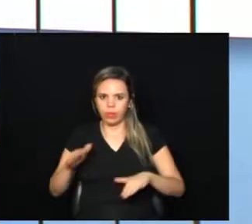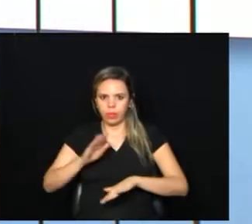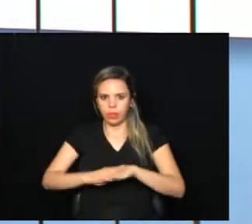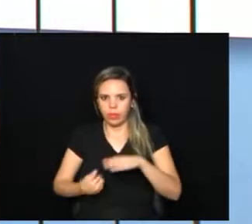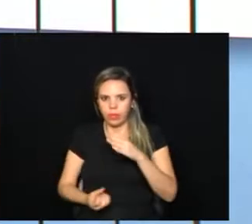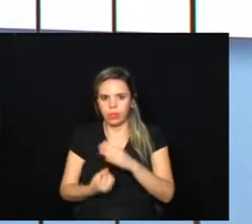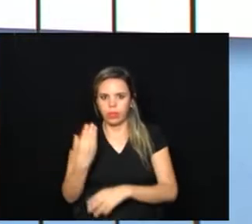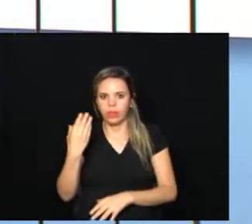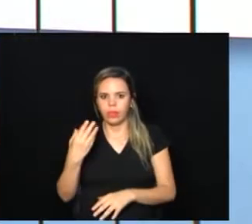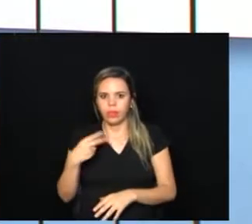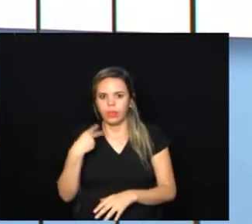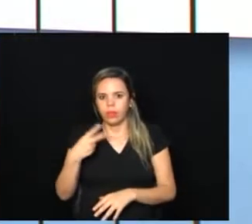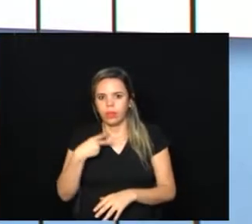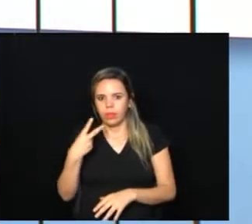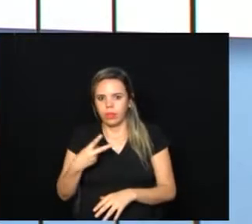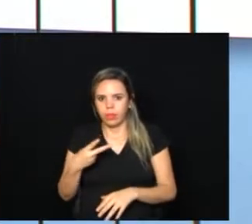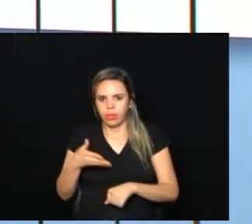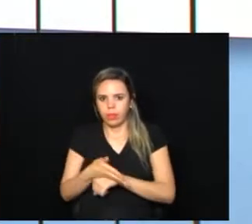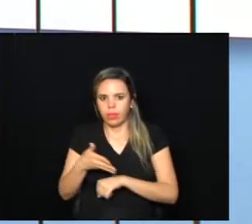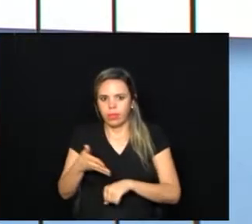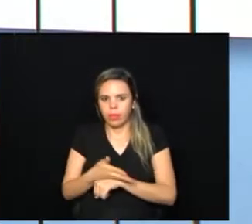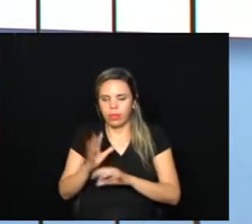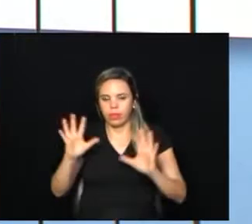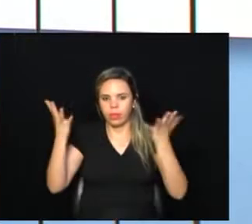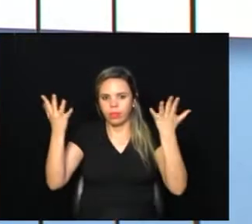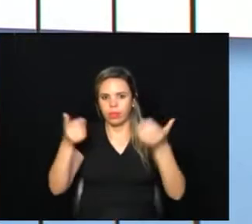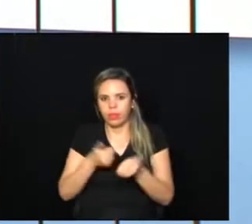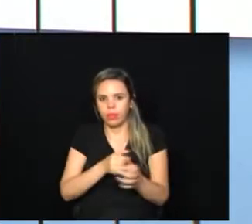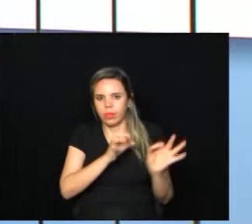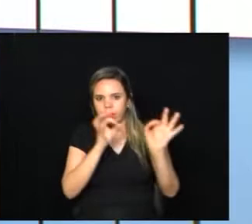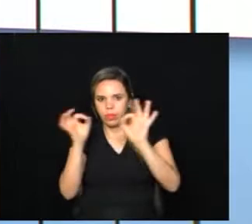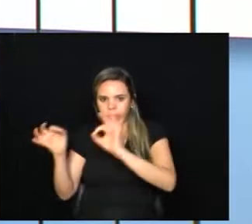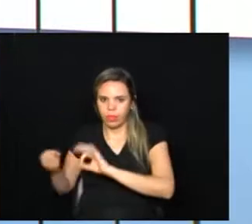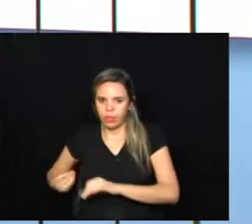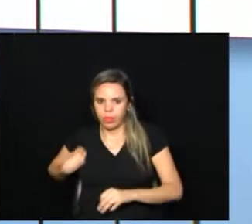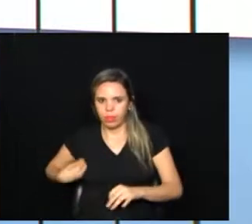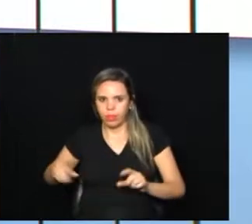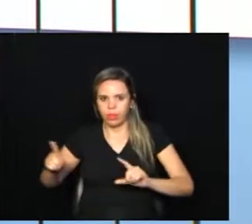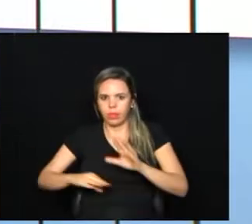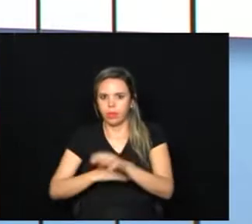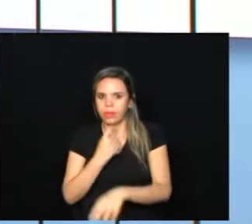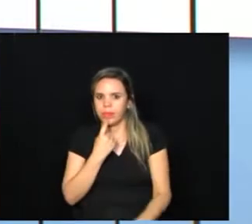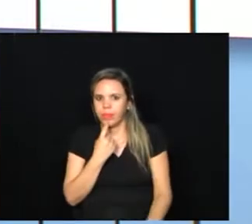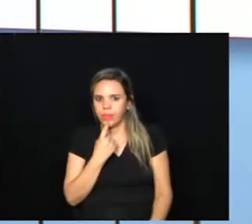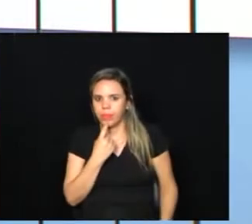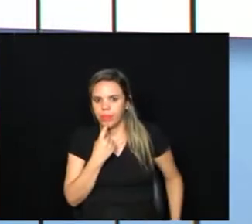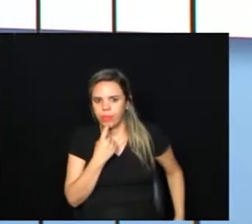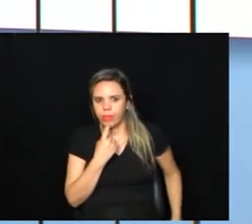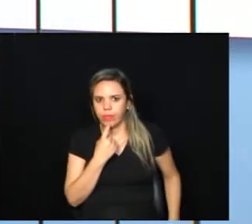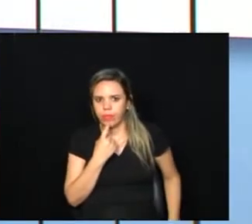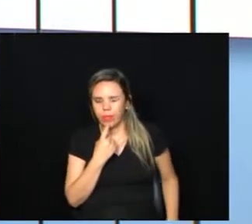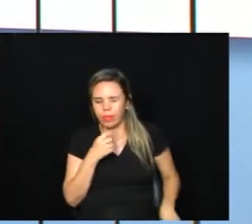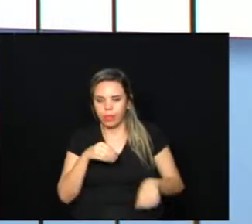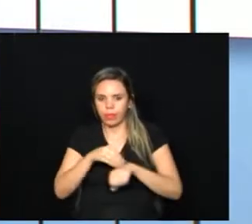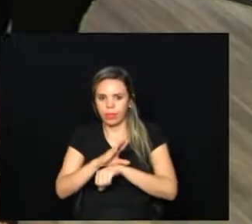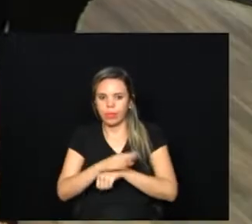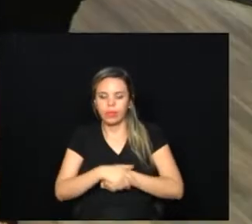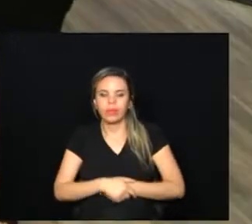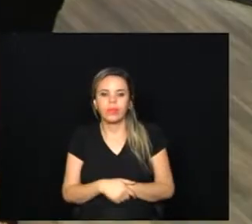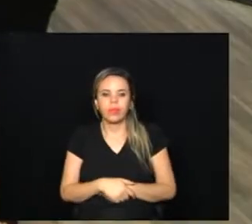autores aqui, ou seja, vários vereadores vão participar desse evento e você acompanha aqui ao vivo pela TV Câmara Campinas a nossa